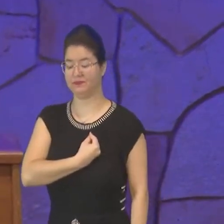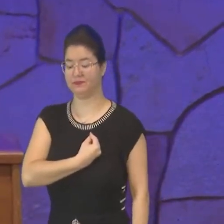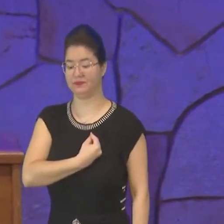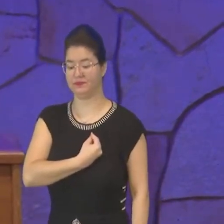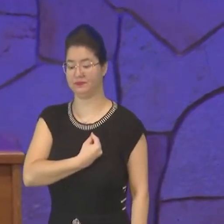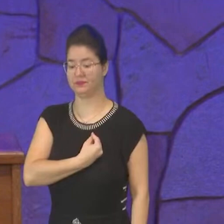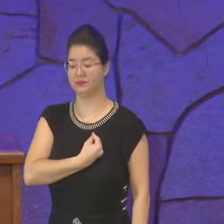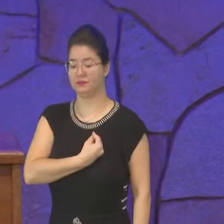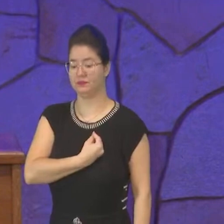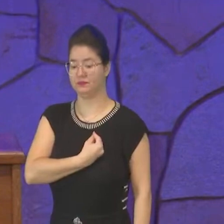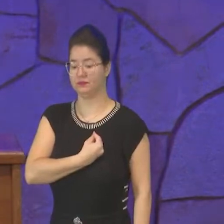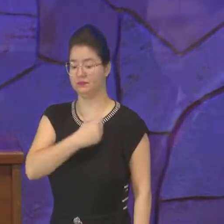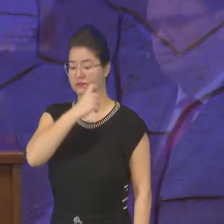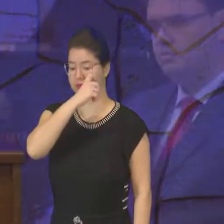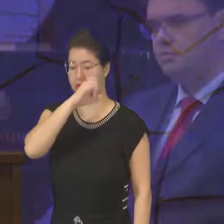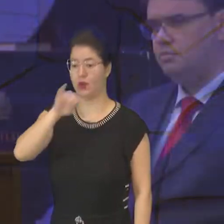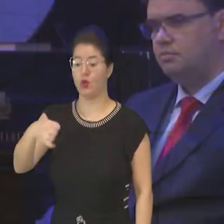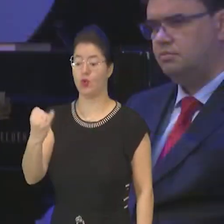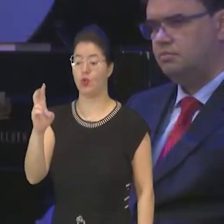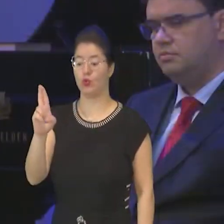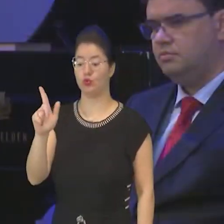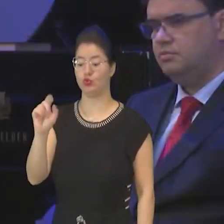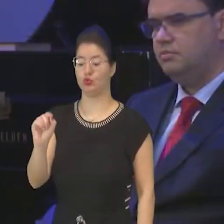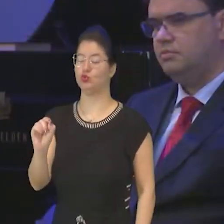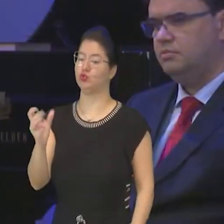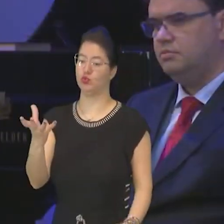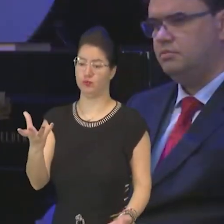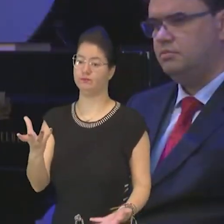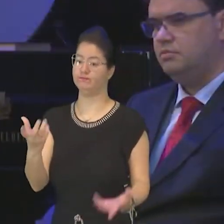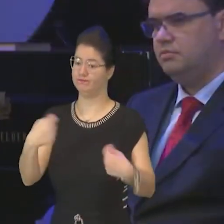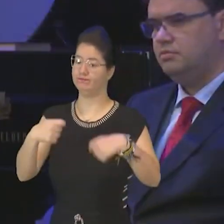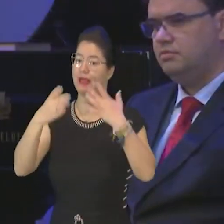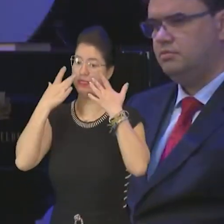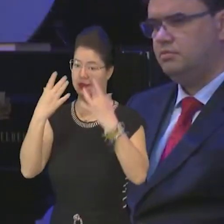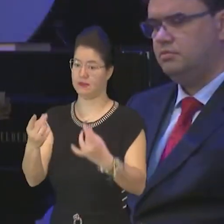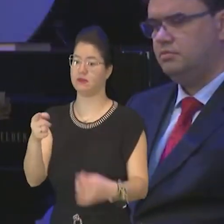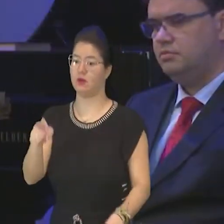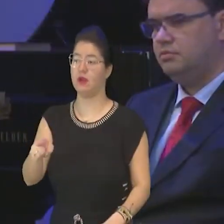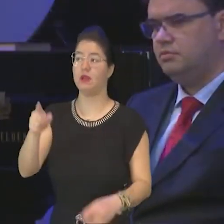vimos aqui, o jugo desigual. Que o Senhor nos faça e